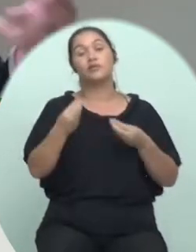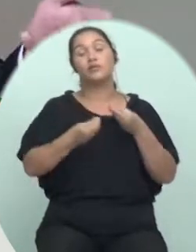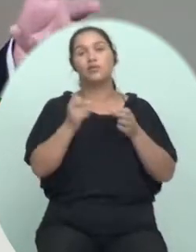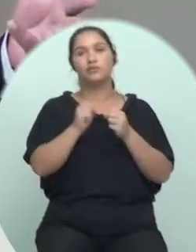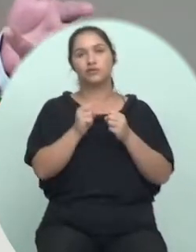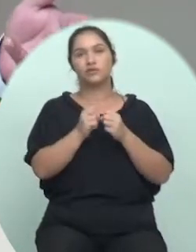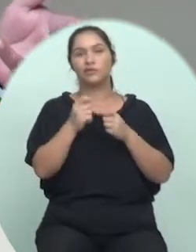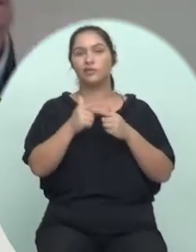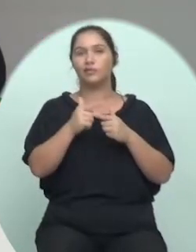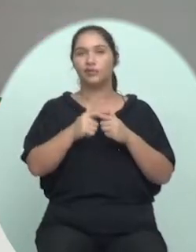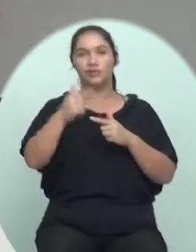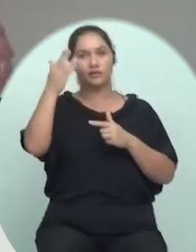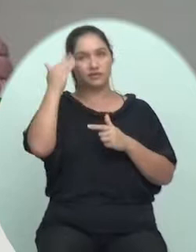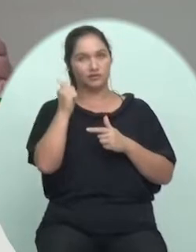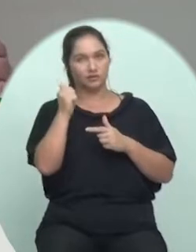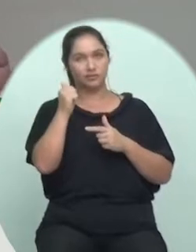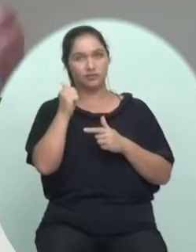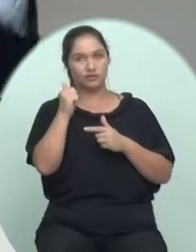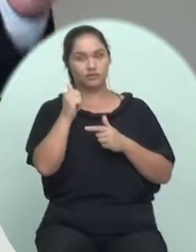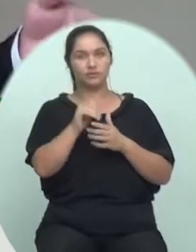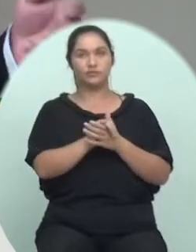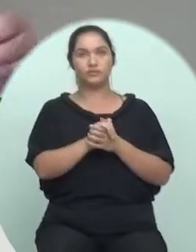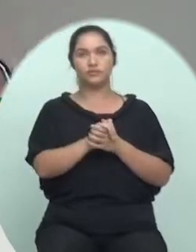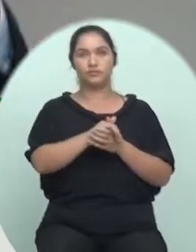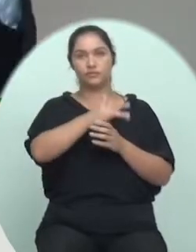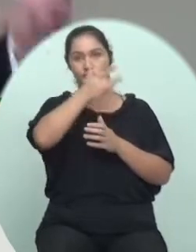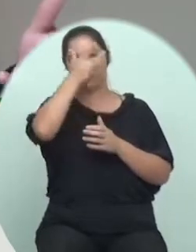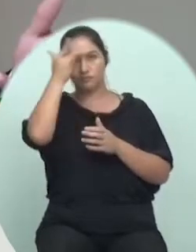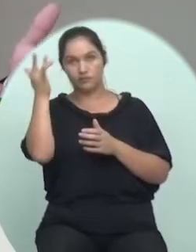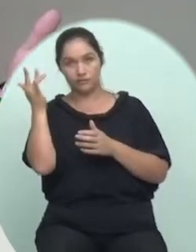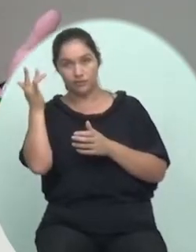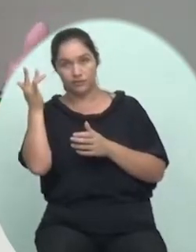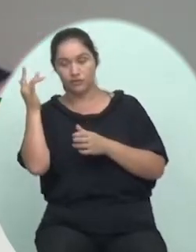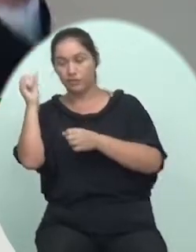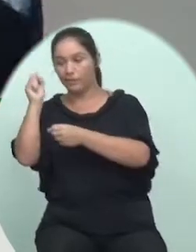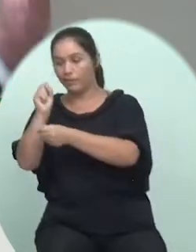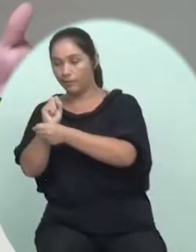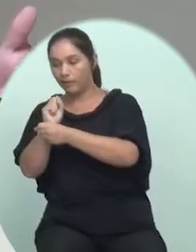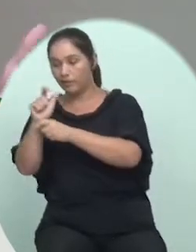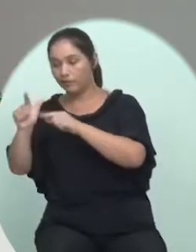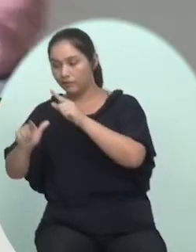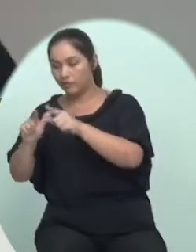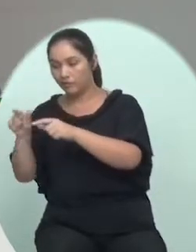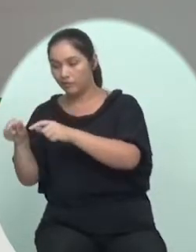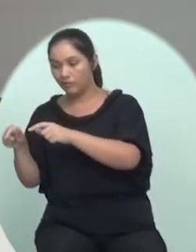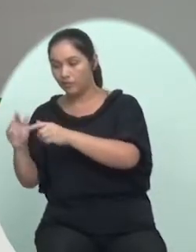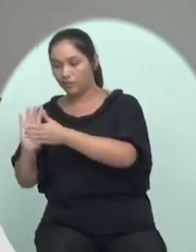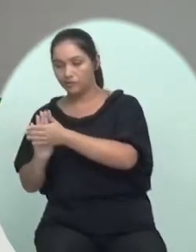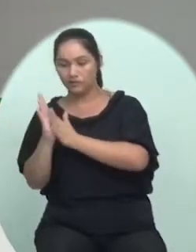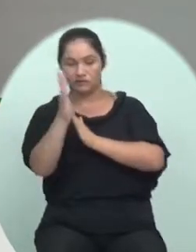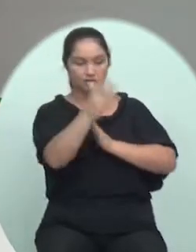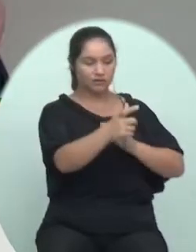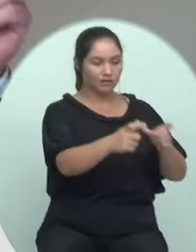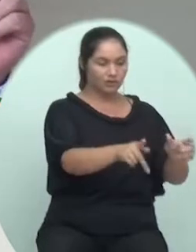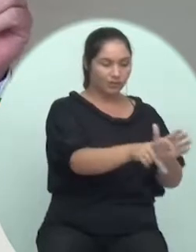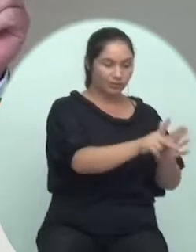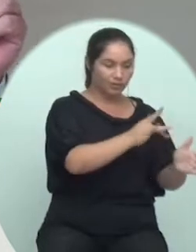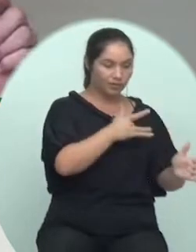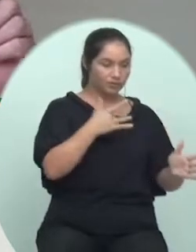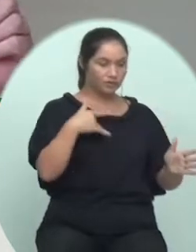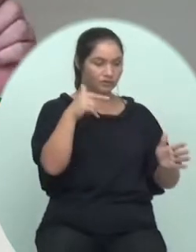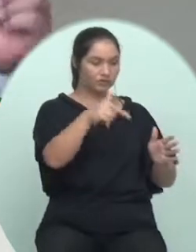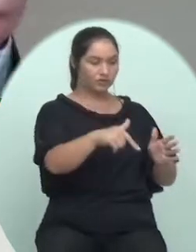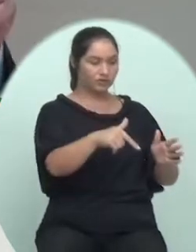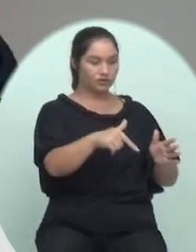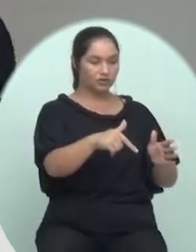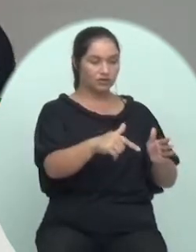porque quem está lá na ponta, como o vereador Ademir falou, deixa o seu trabalho, deixa a sua família, vai vai para uma fila e chega lá e não é atendido. Então são coisas